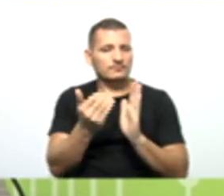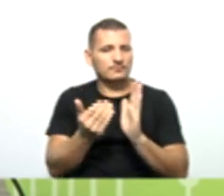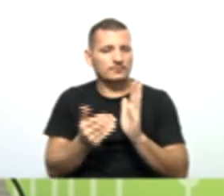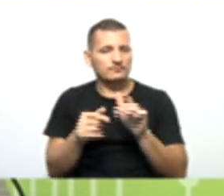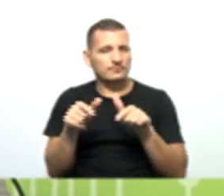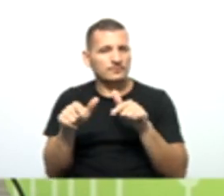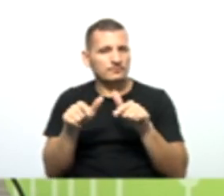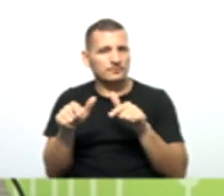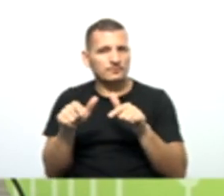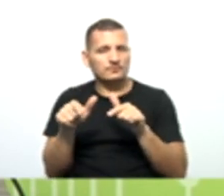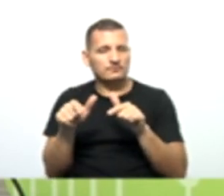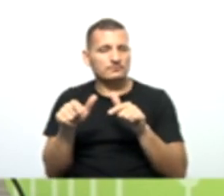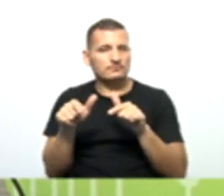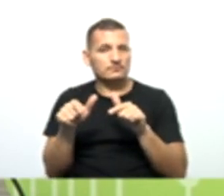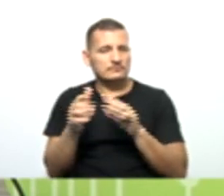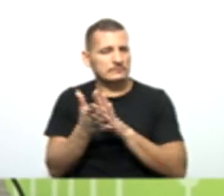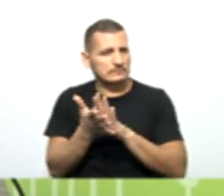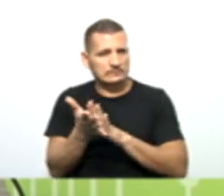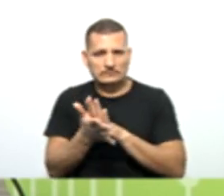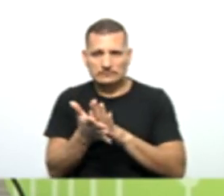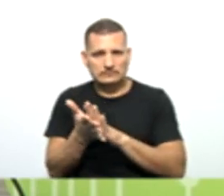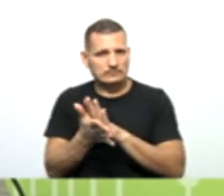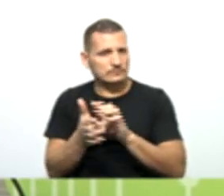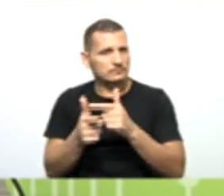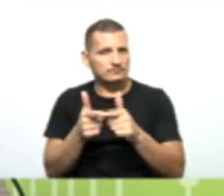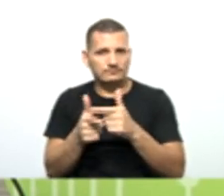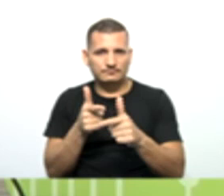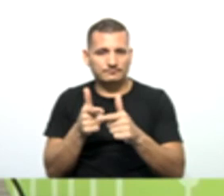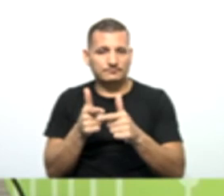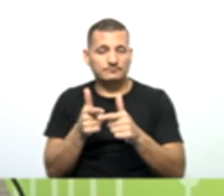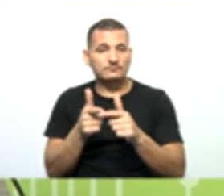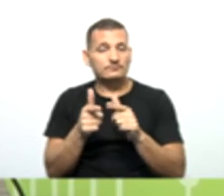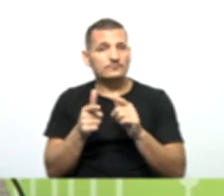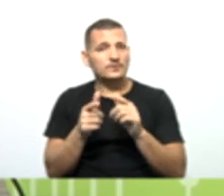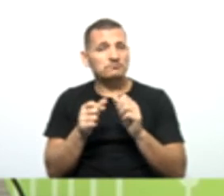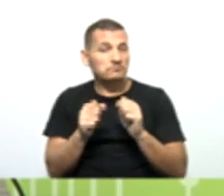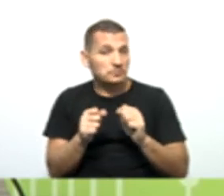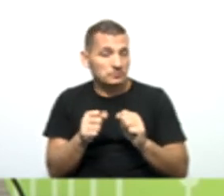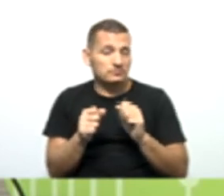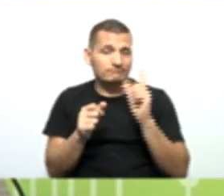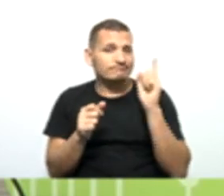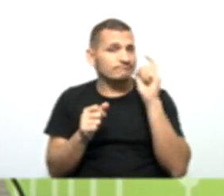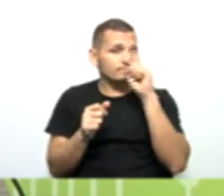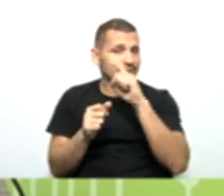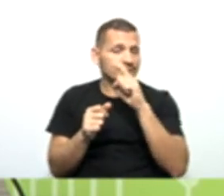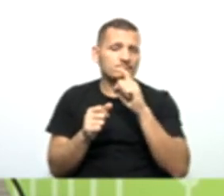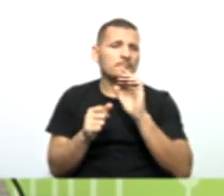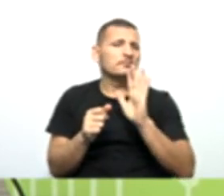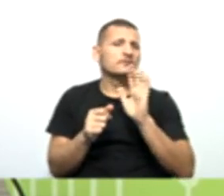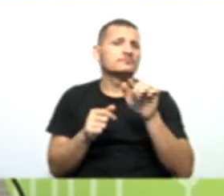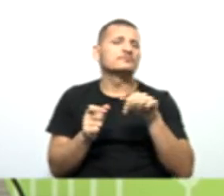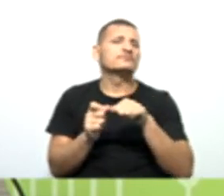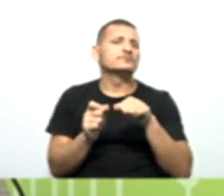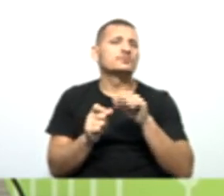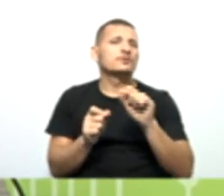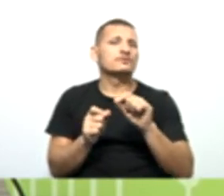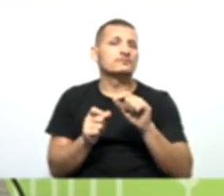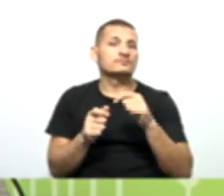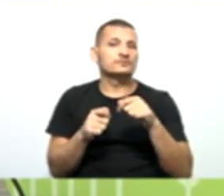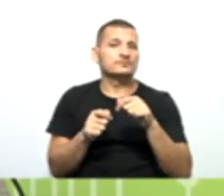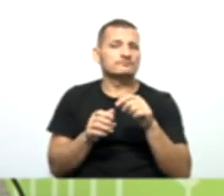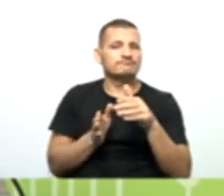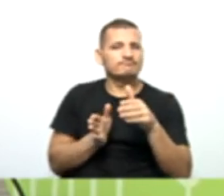sem ter problemas. Certo? Você pode até encontrar dificuldades, Mas o que você tem que fazer? Você tem que contornar